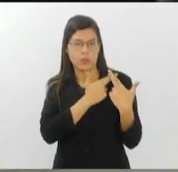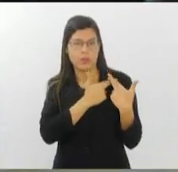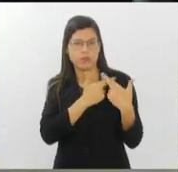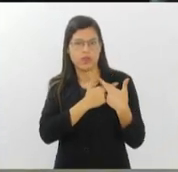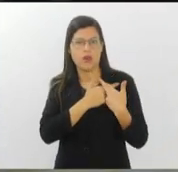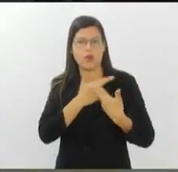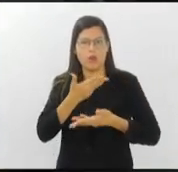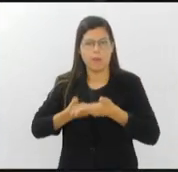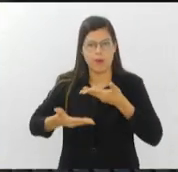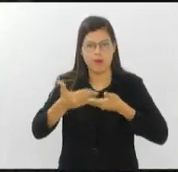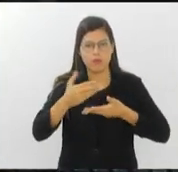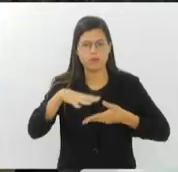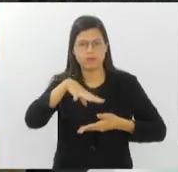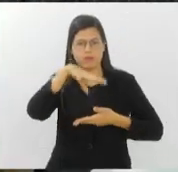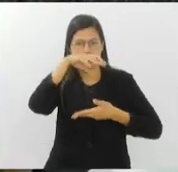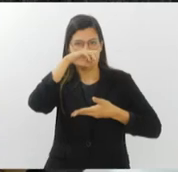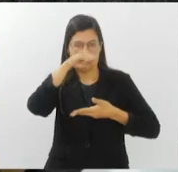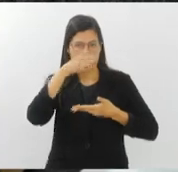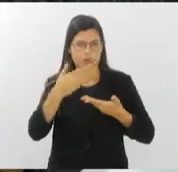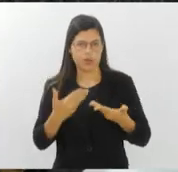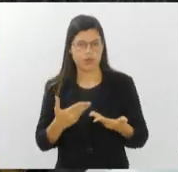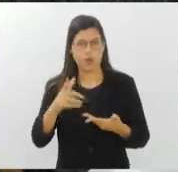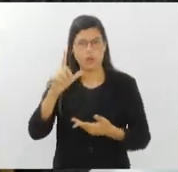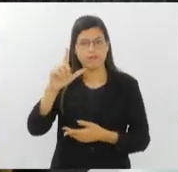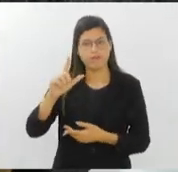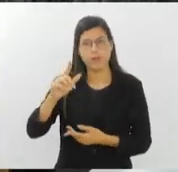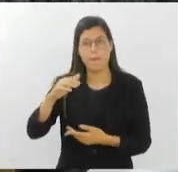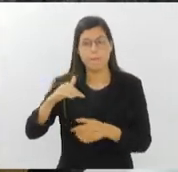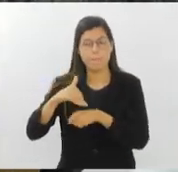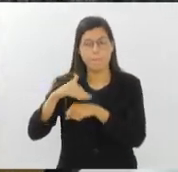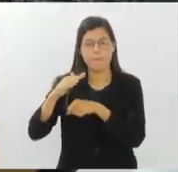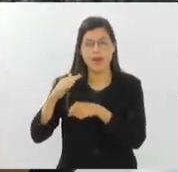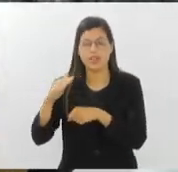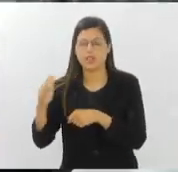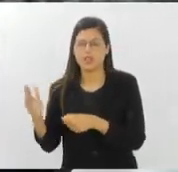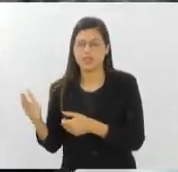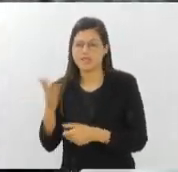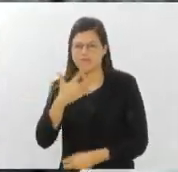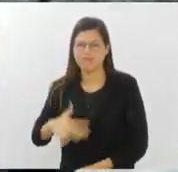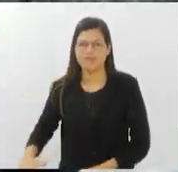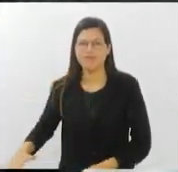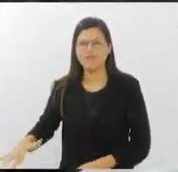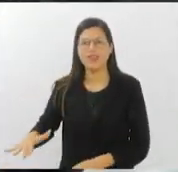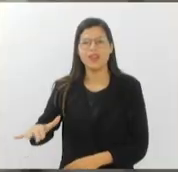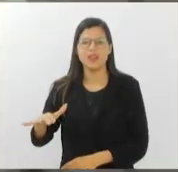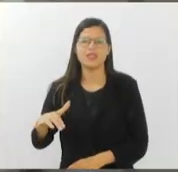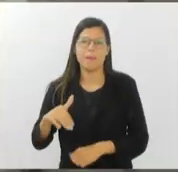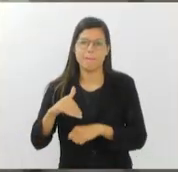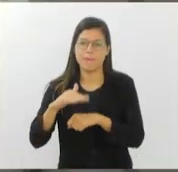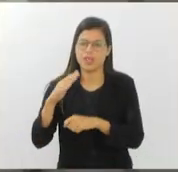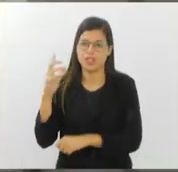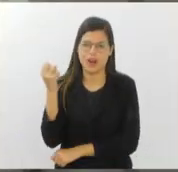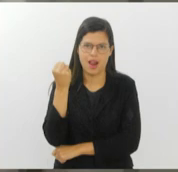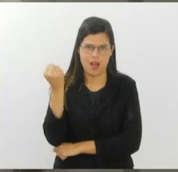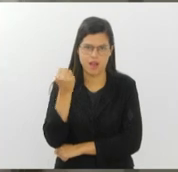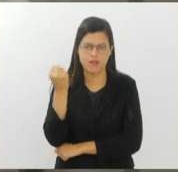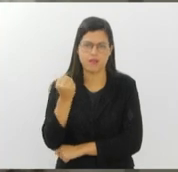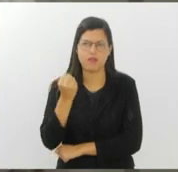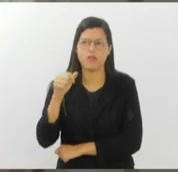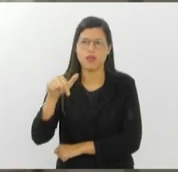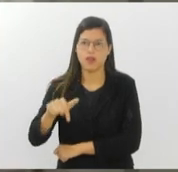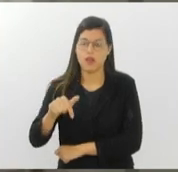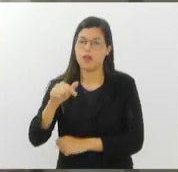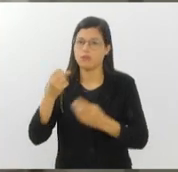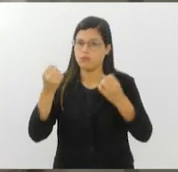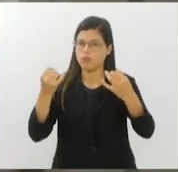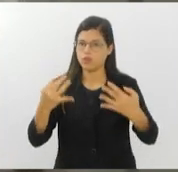e pela oxigenação. Quanto menor for a criança, mais grave pode ser o quadro de bronquiolite. A pediatra Fernanda Fialho explica